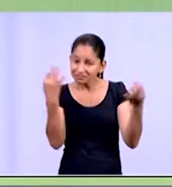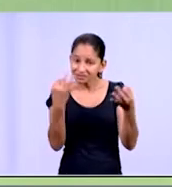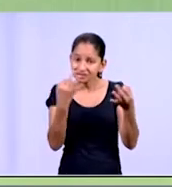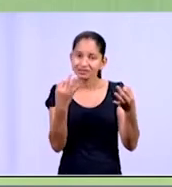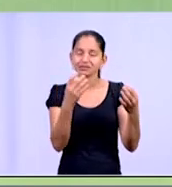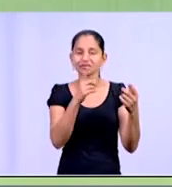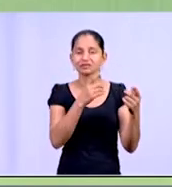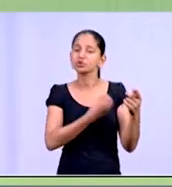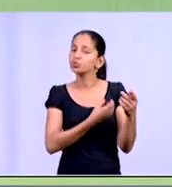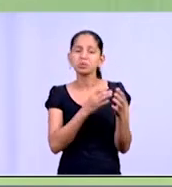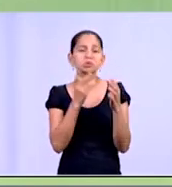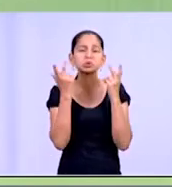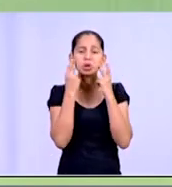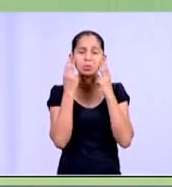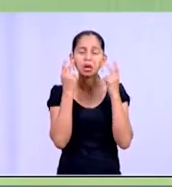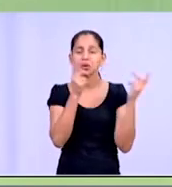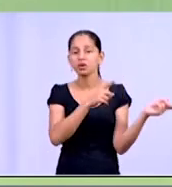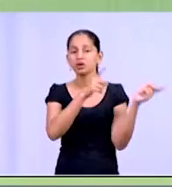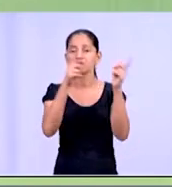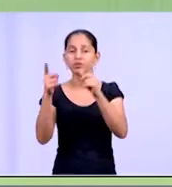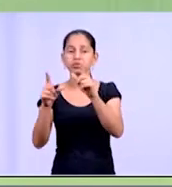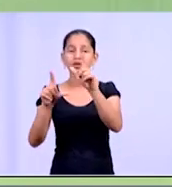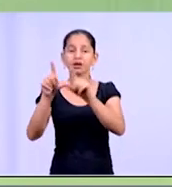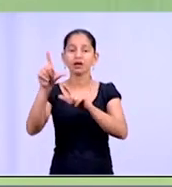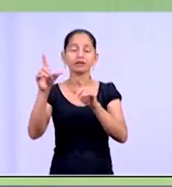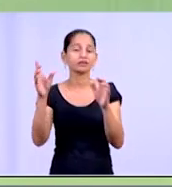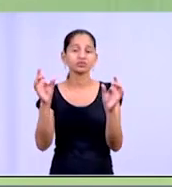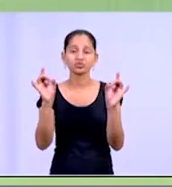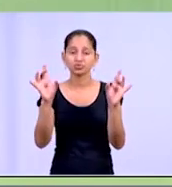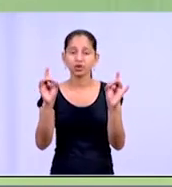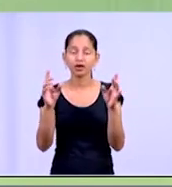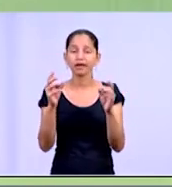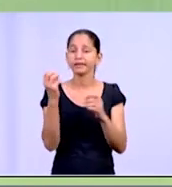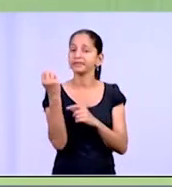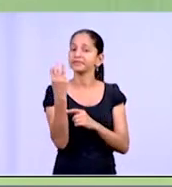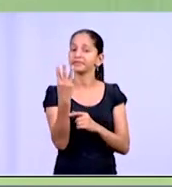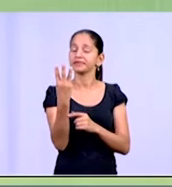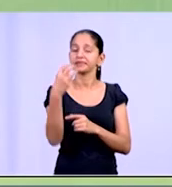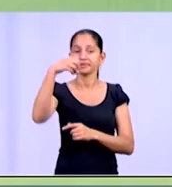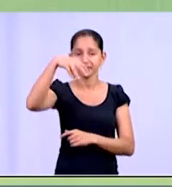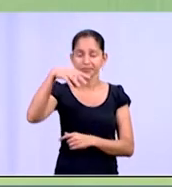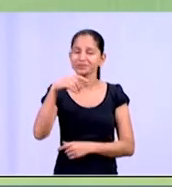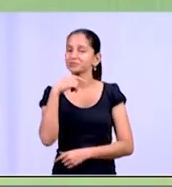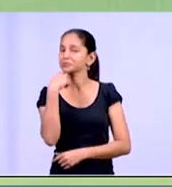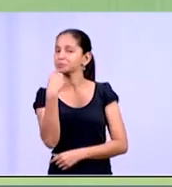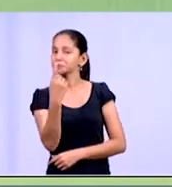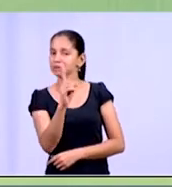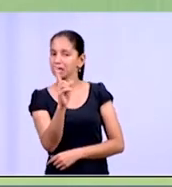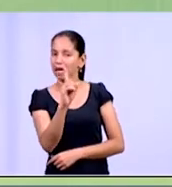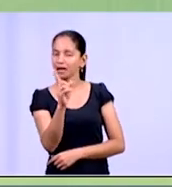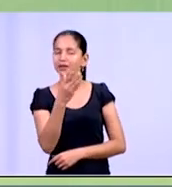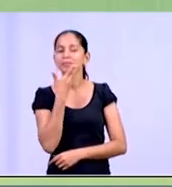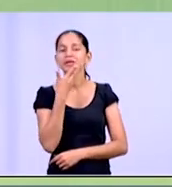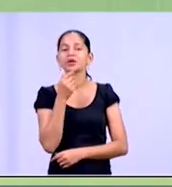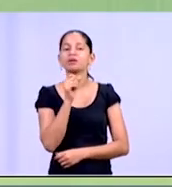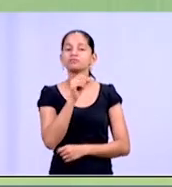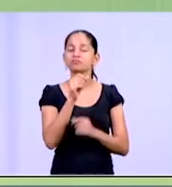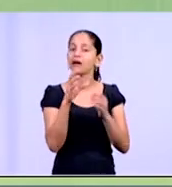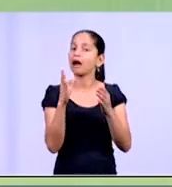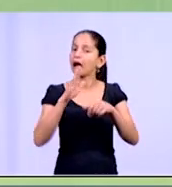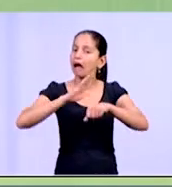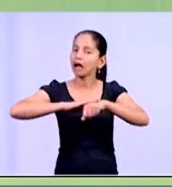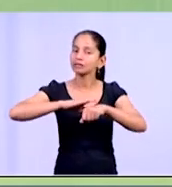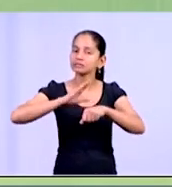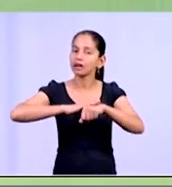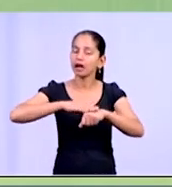natural. Mas três lâmpadas são suficientes? Também não. Foi aumentando esse quadro com mais e